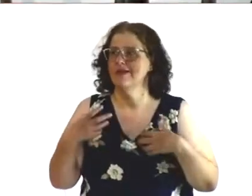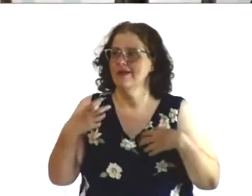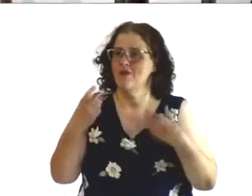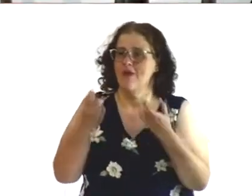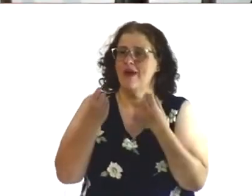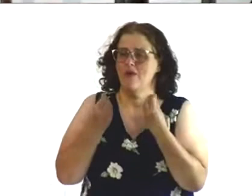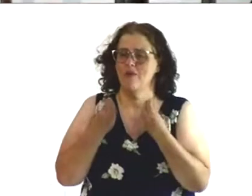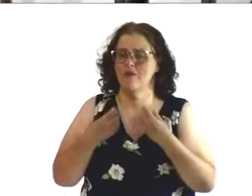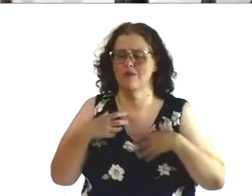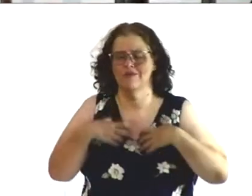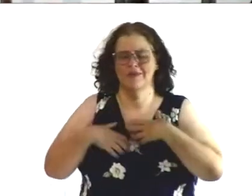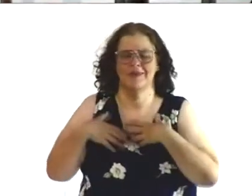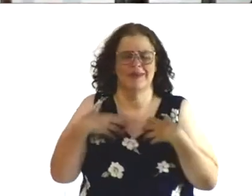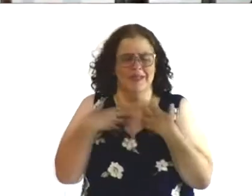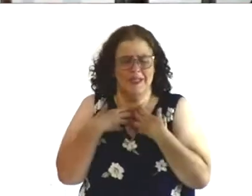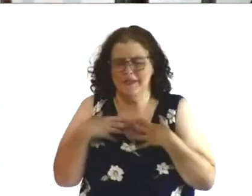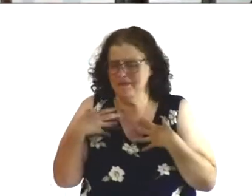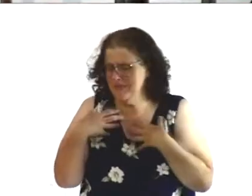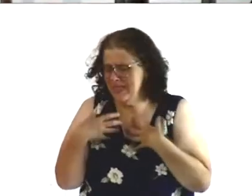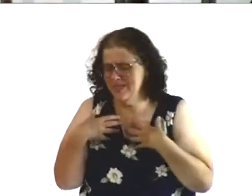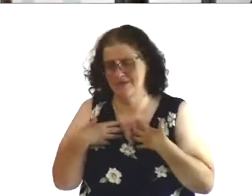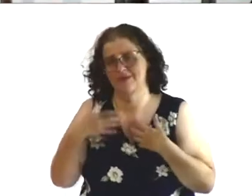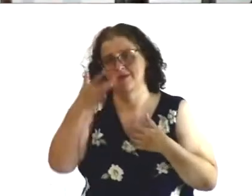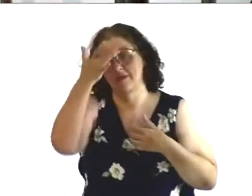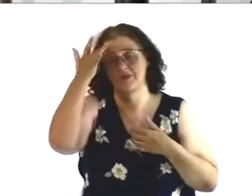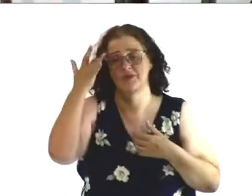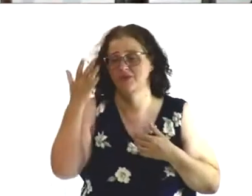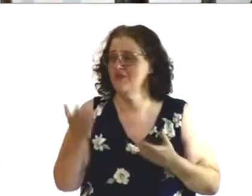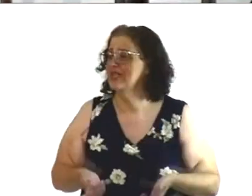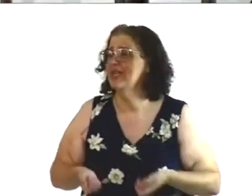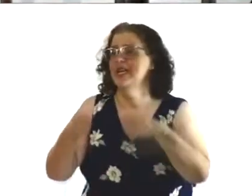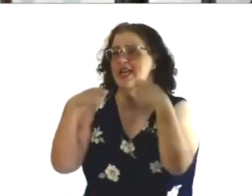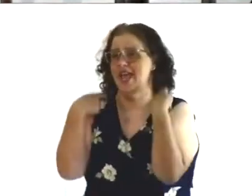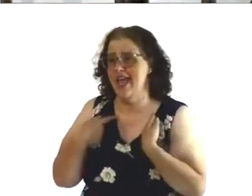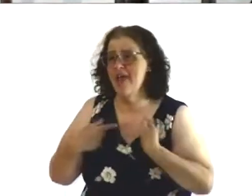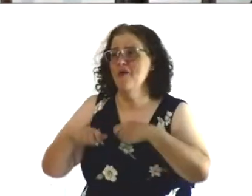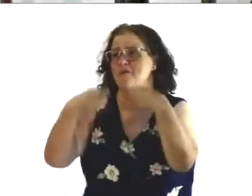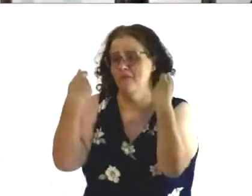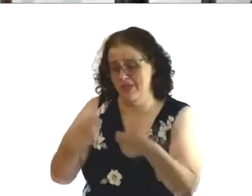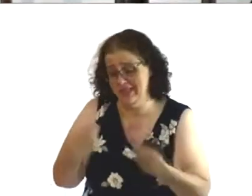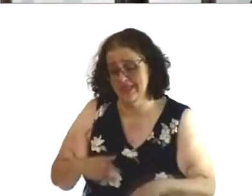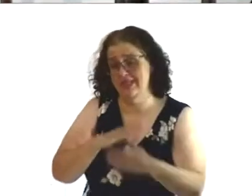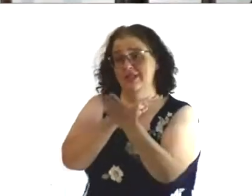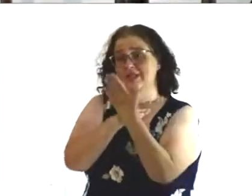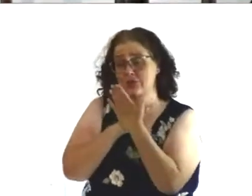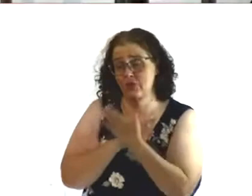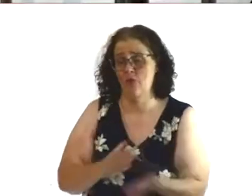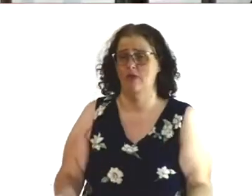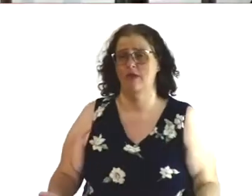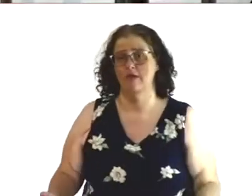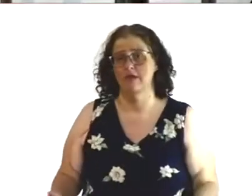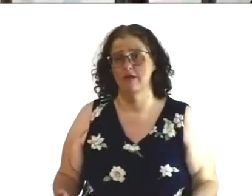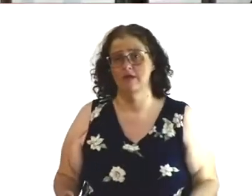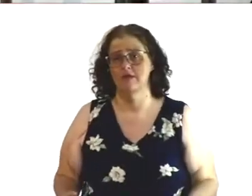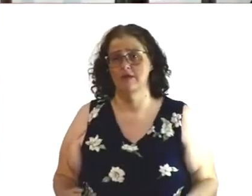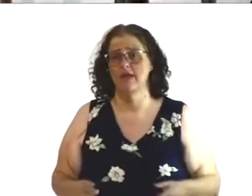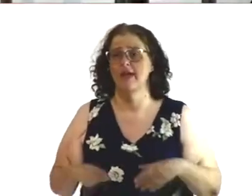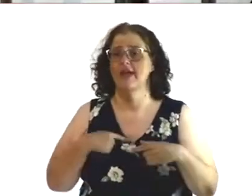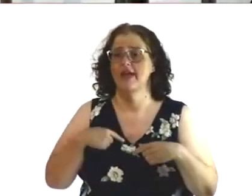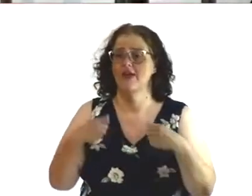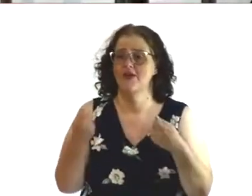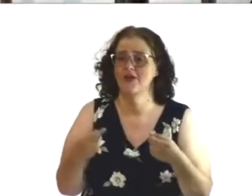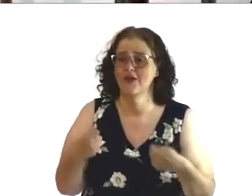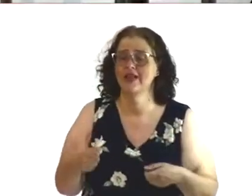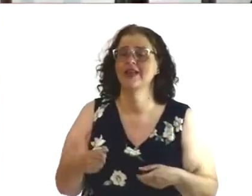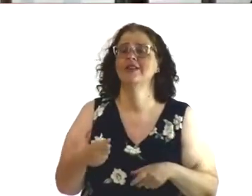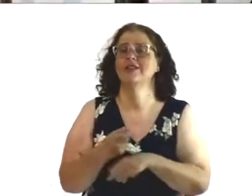preciso, tem de ser agora. Alguns procuram com tanta intensidade um médico, que às vezes eles já sabem até o que eles têm,